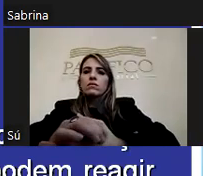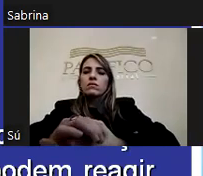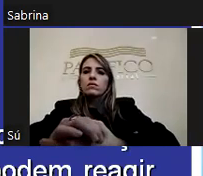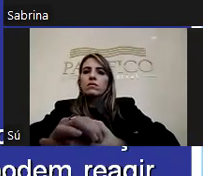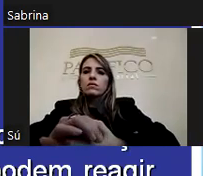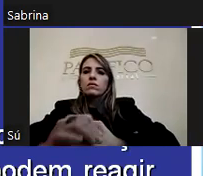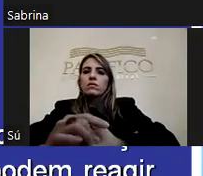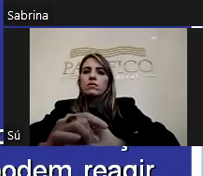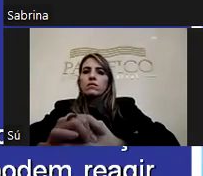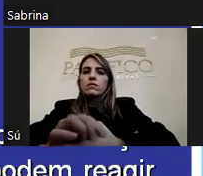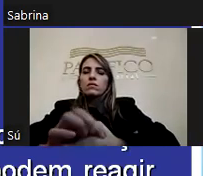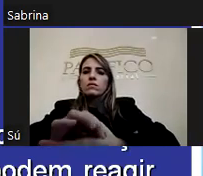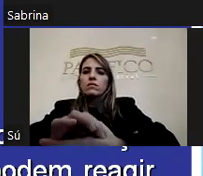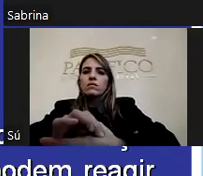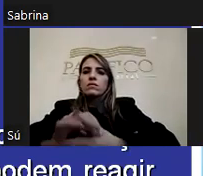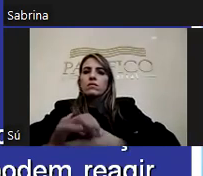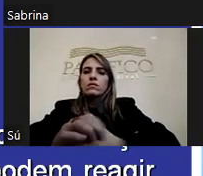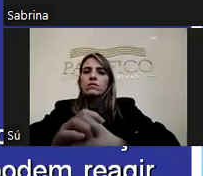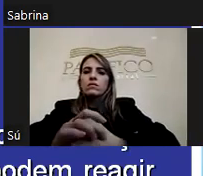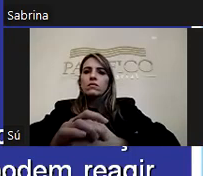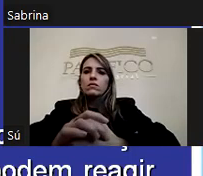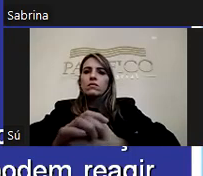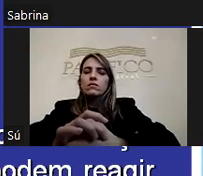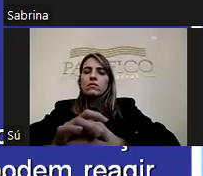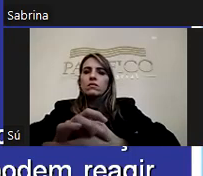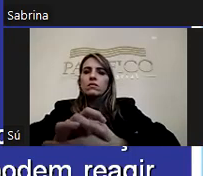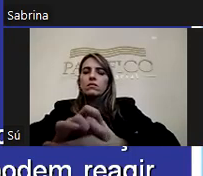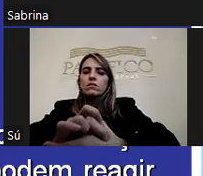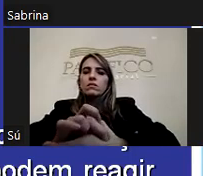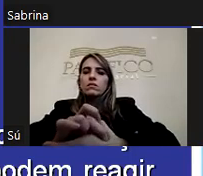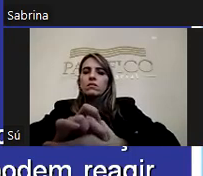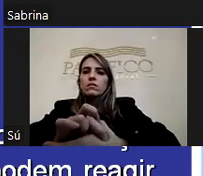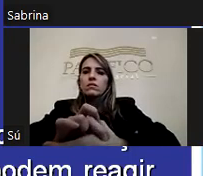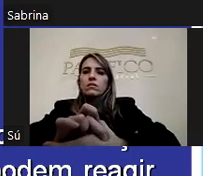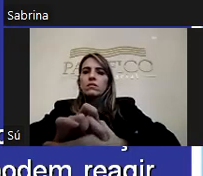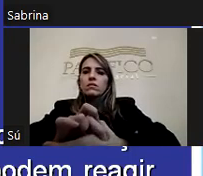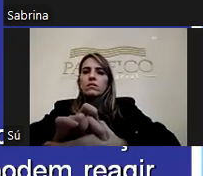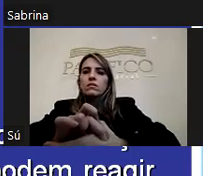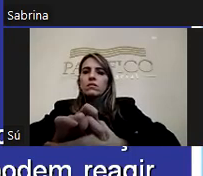os swings, a pansexualidade, as farras sexuais,